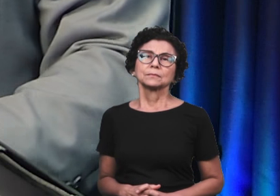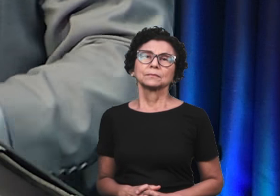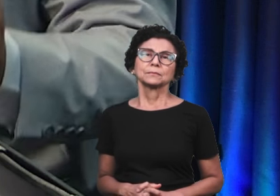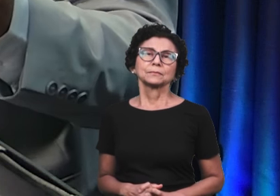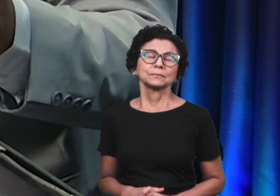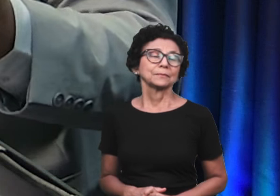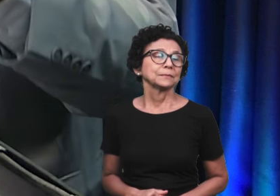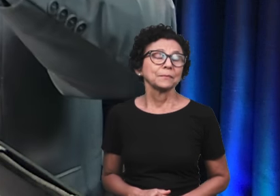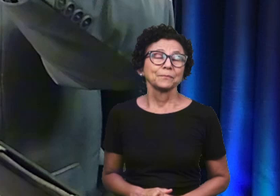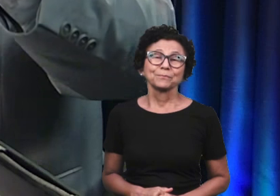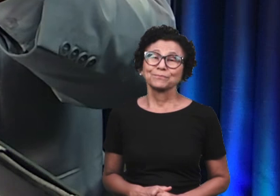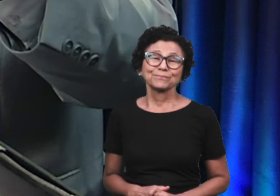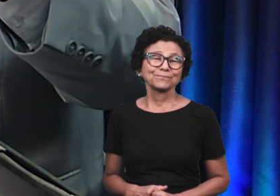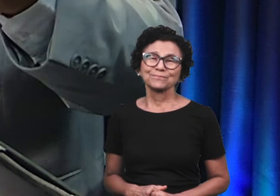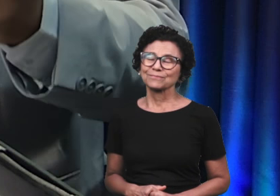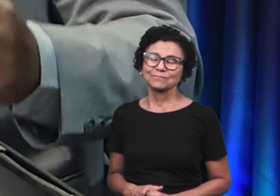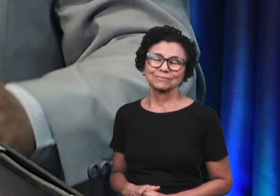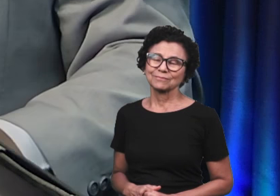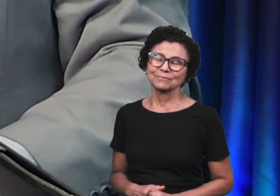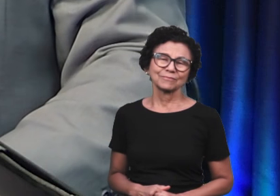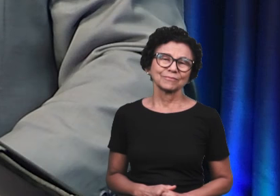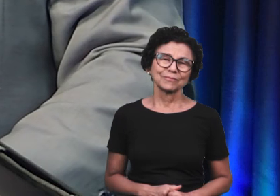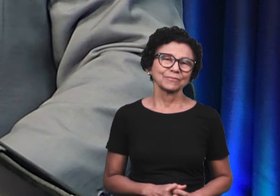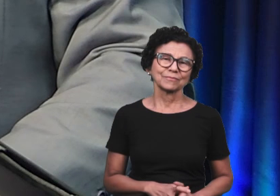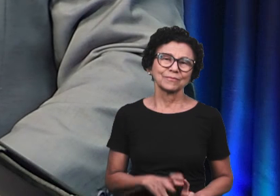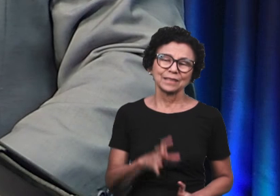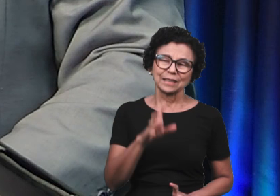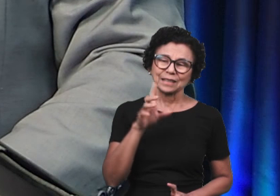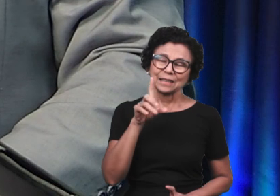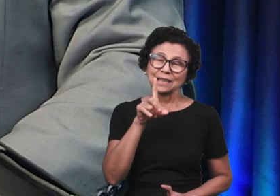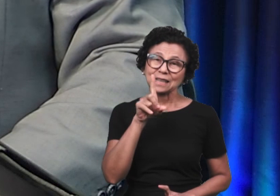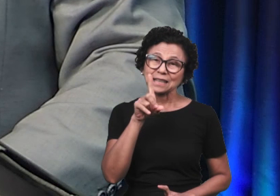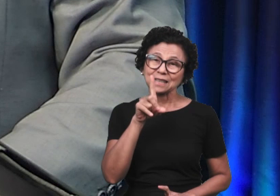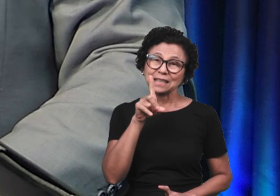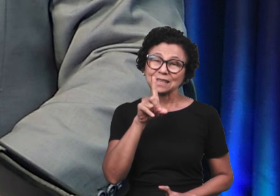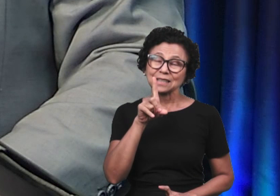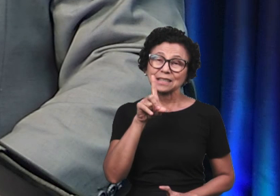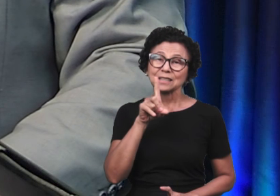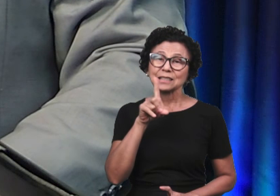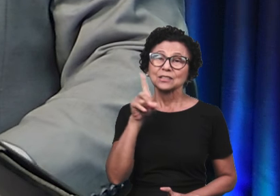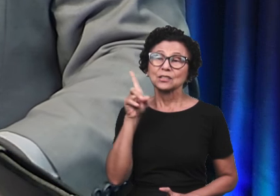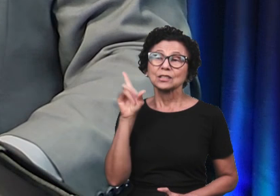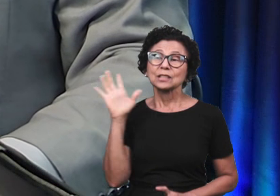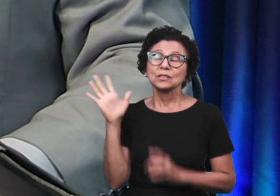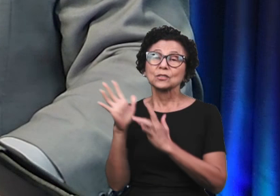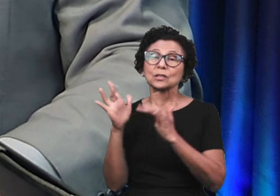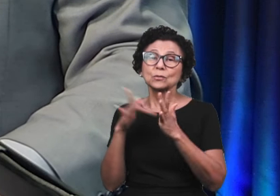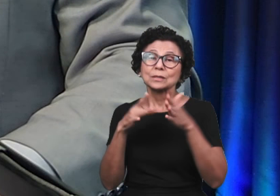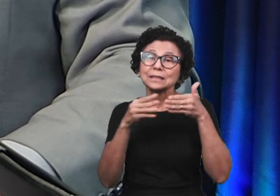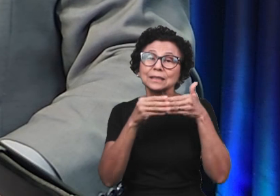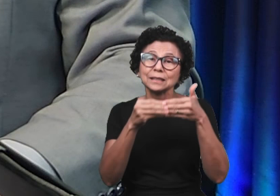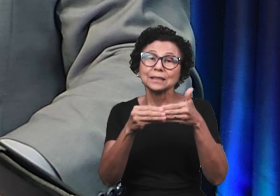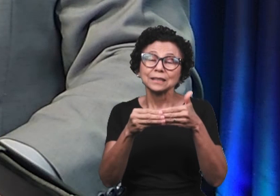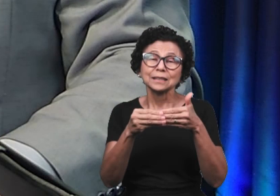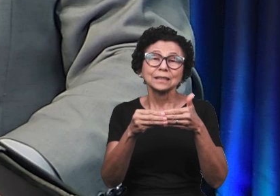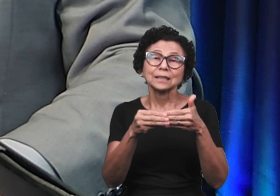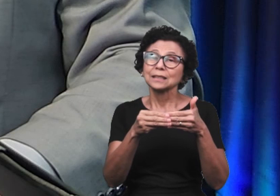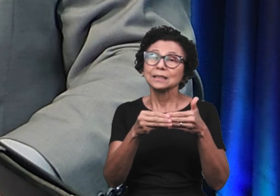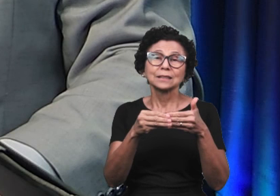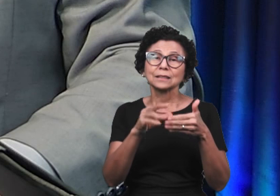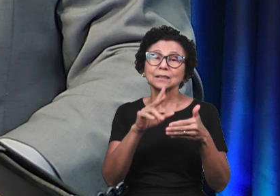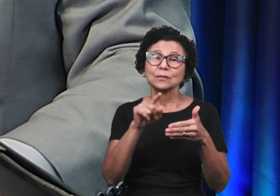é você que vai dirigir a Jesus. É Jesus que quer te dirigir, né? É algo